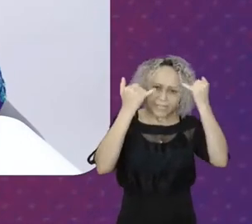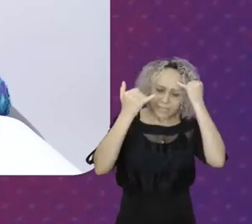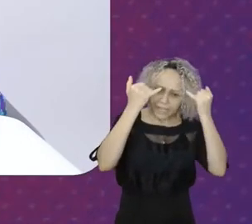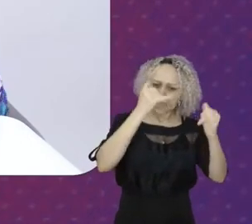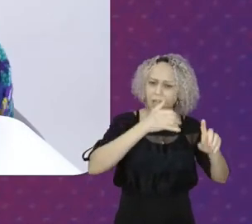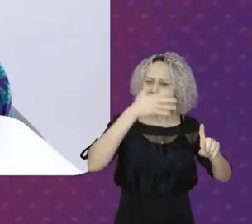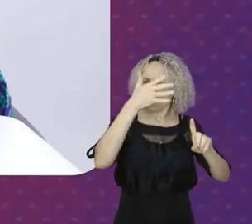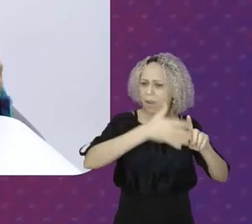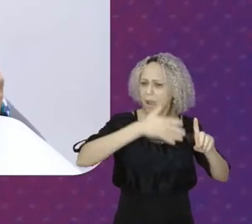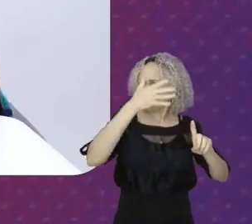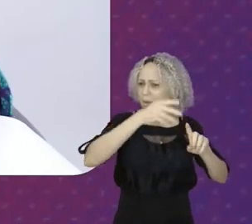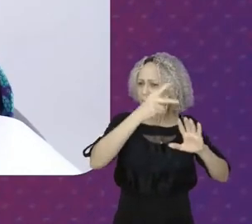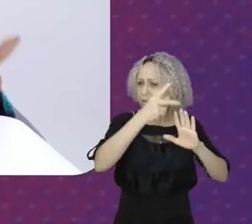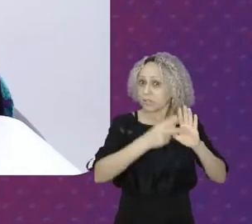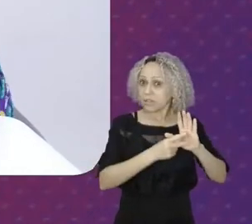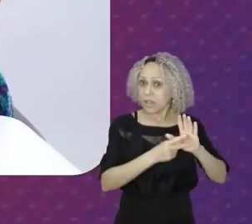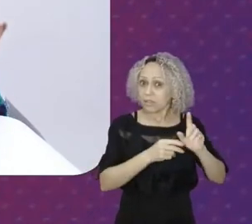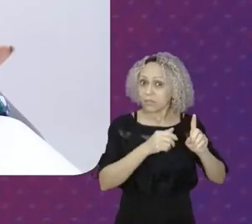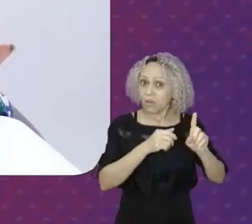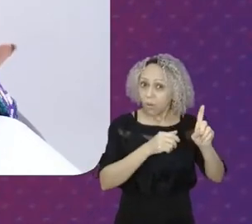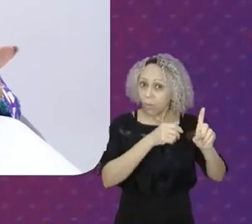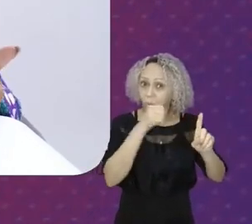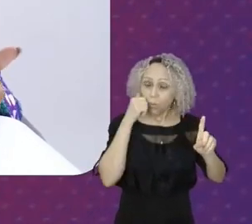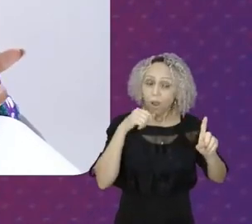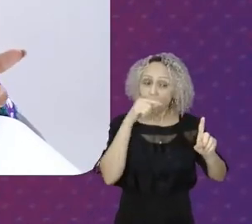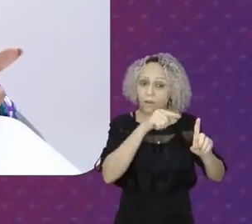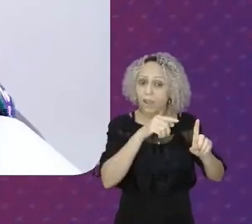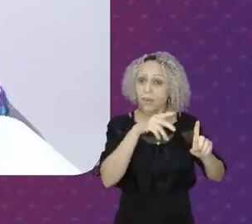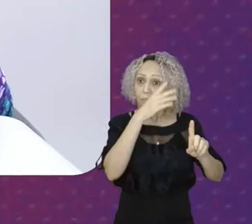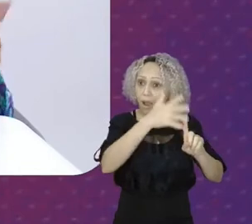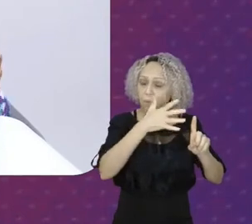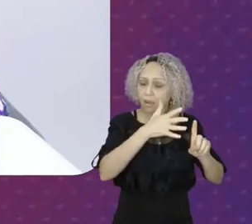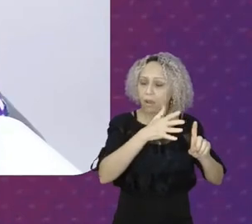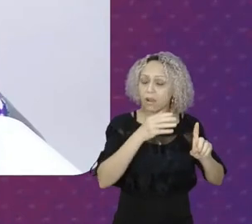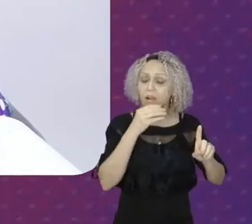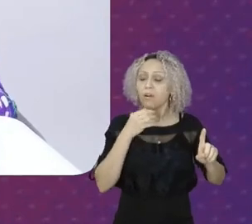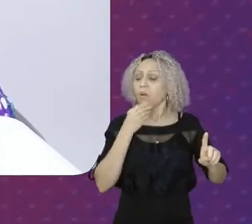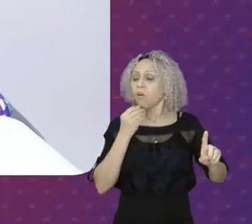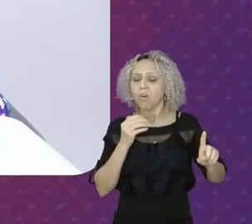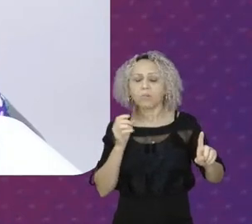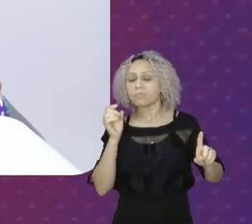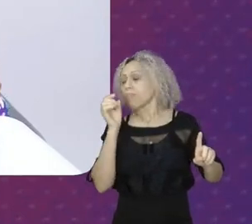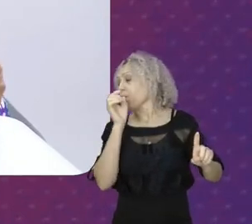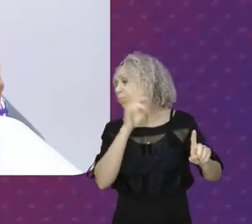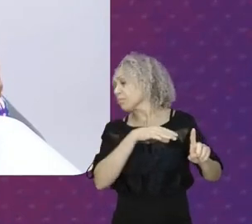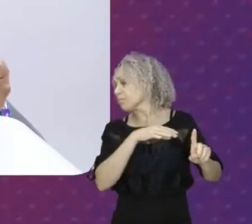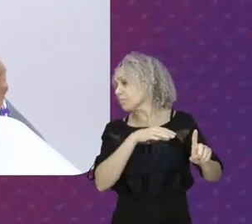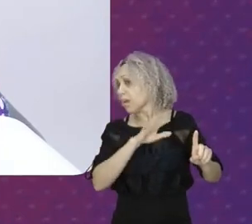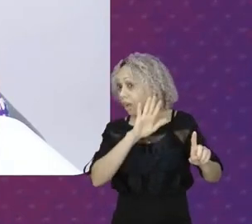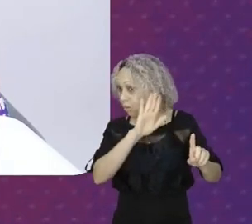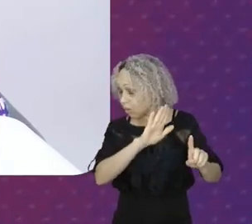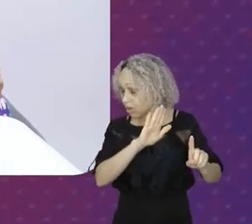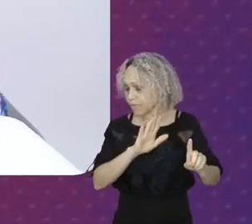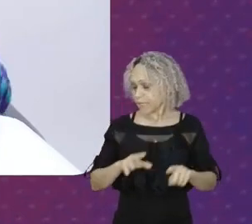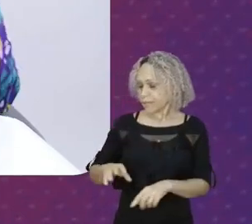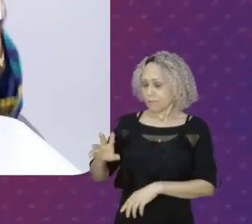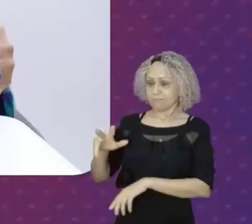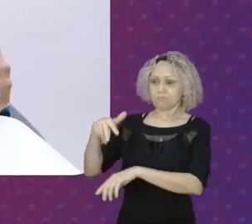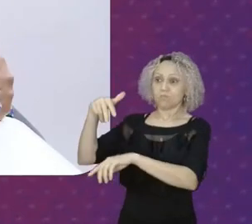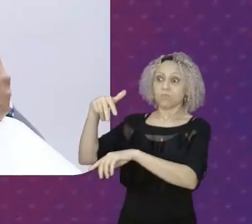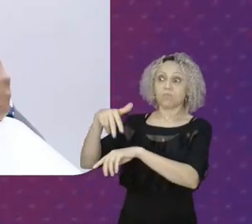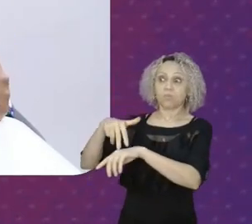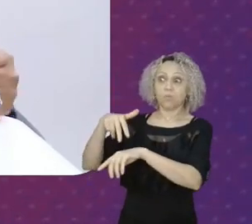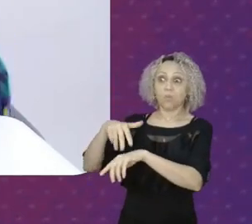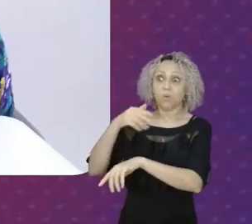incutir na gente esse sentimento de impotência, de incapacidade, né? Então isso precisa ser muito, muito, muito enfrentado. E